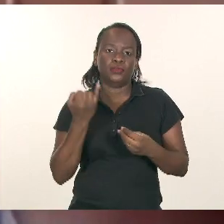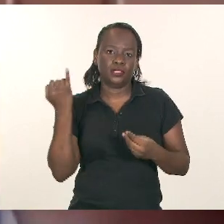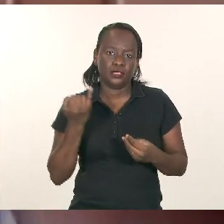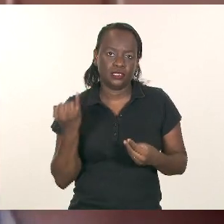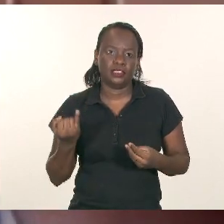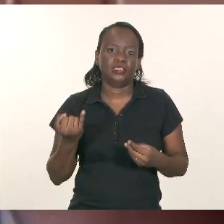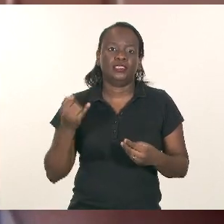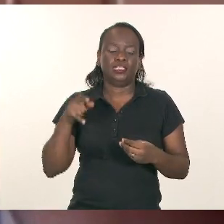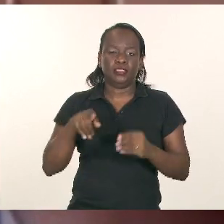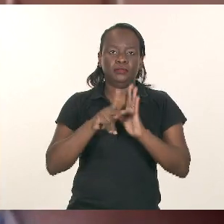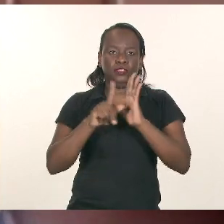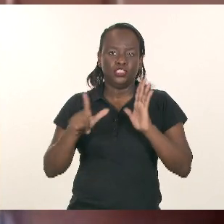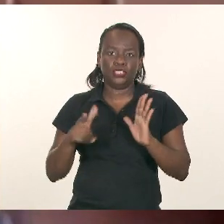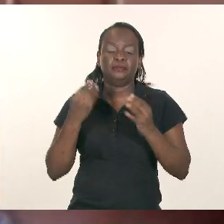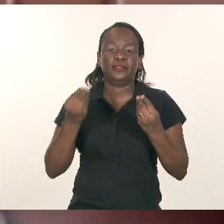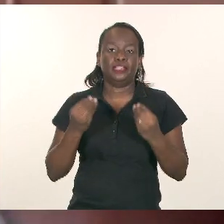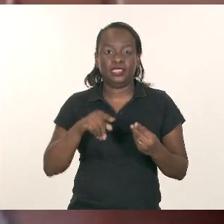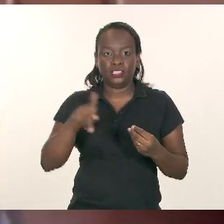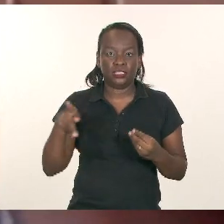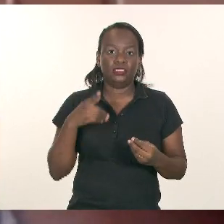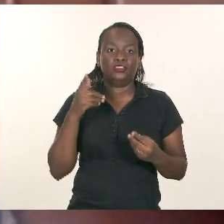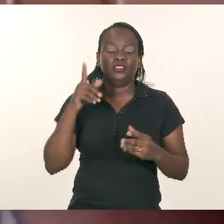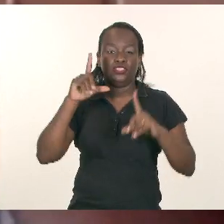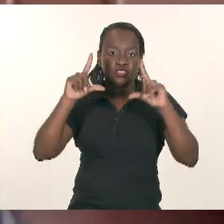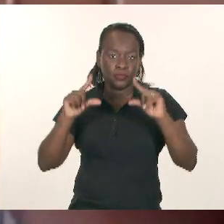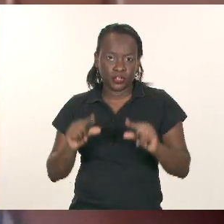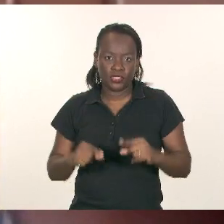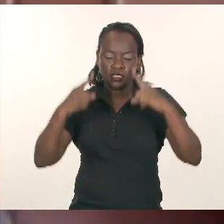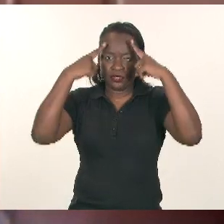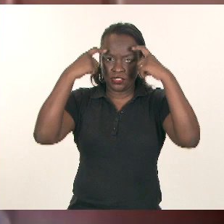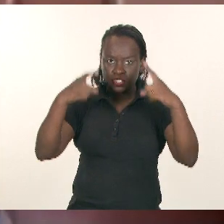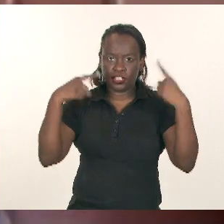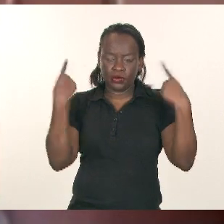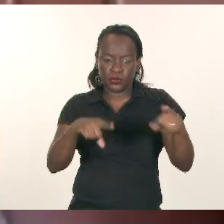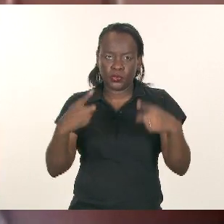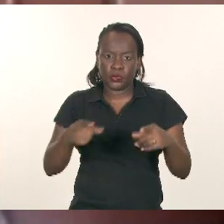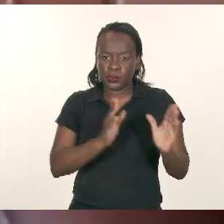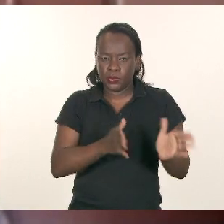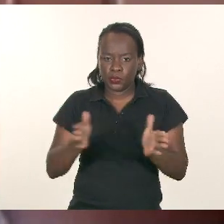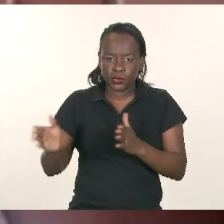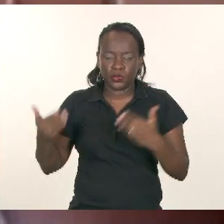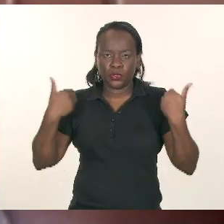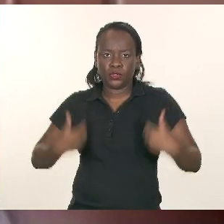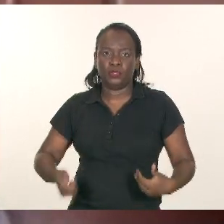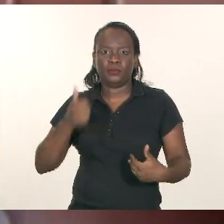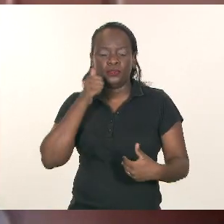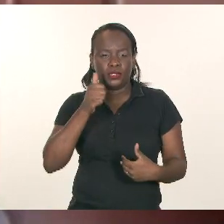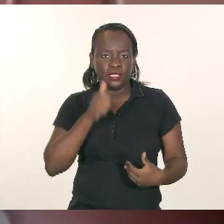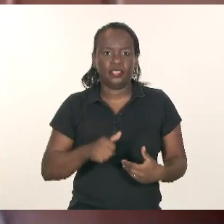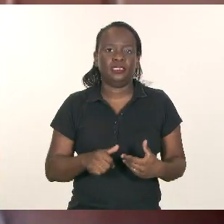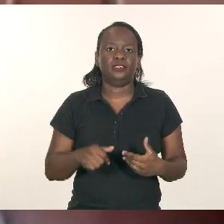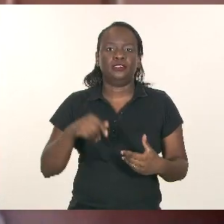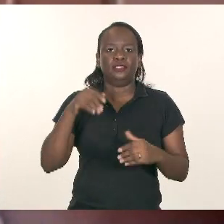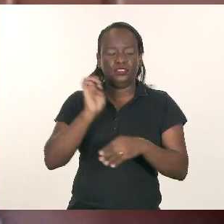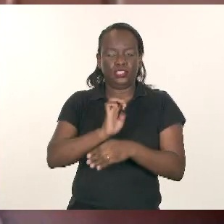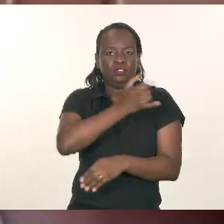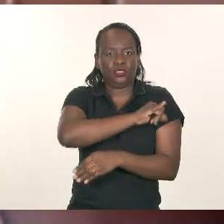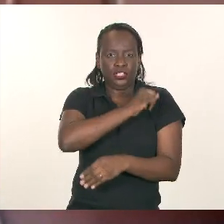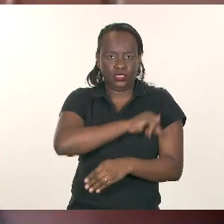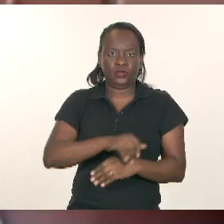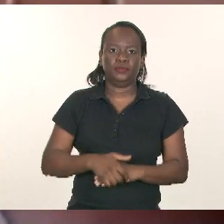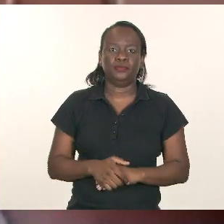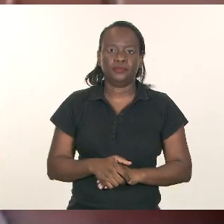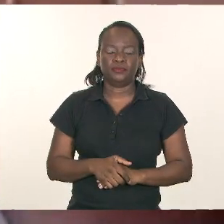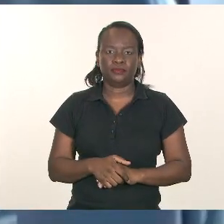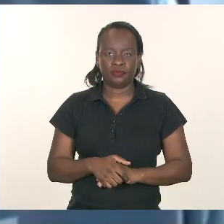importante nesse projeto para que a gente diminua essa violação sistemática dos corpos das mulheres no estado do Rio de